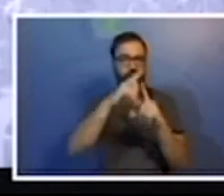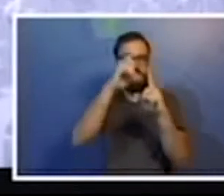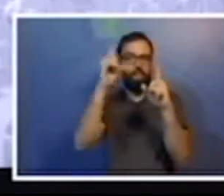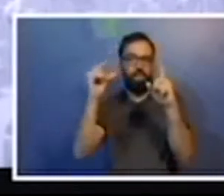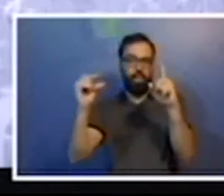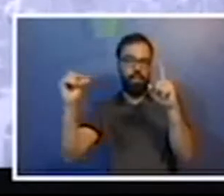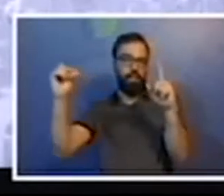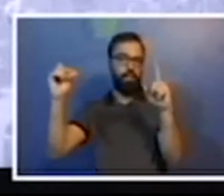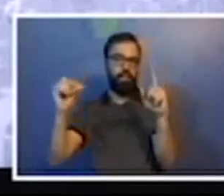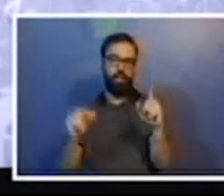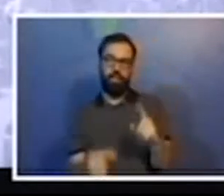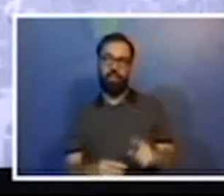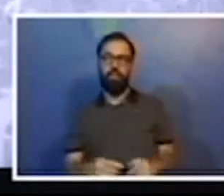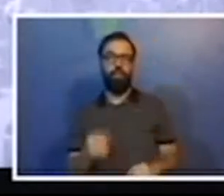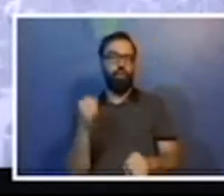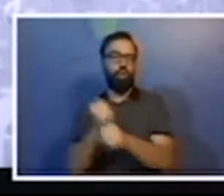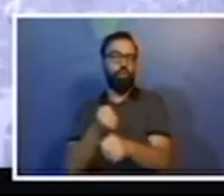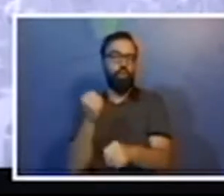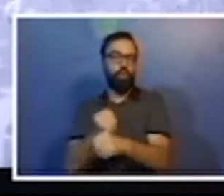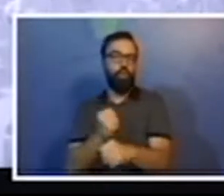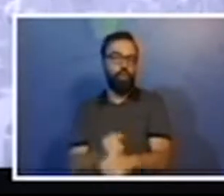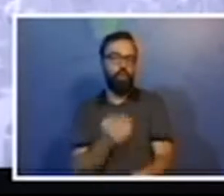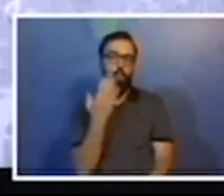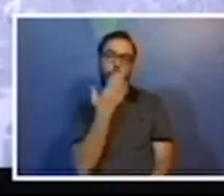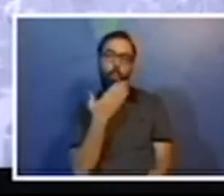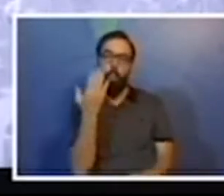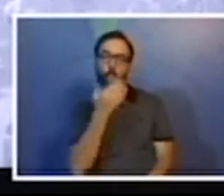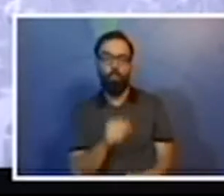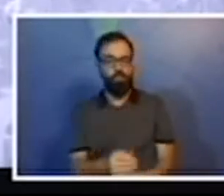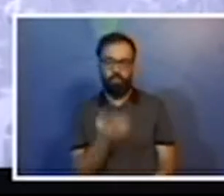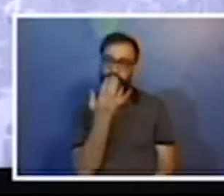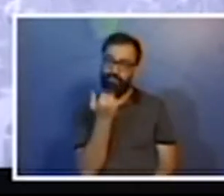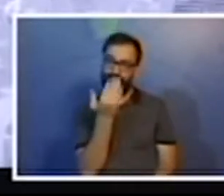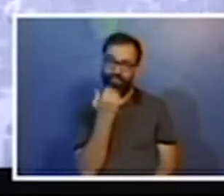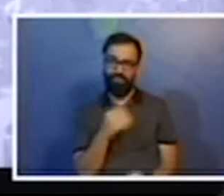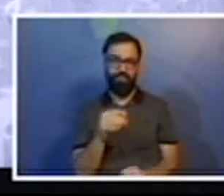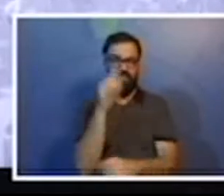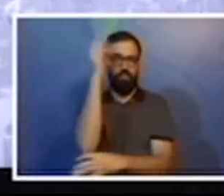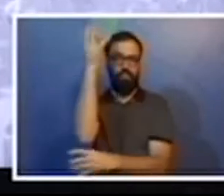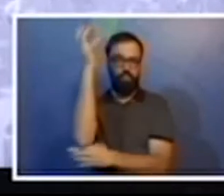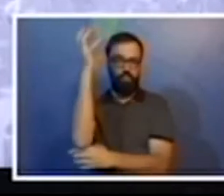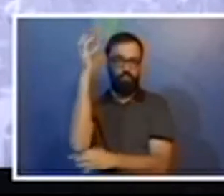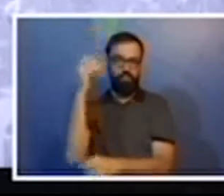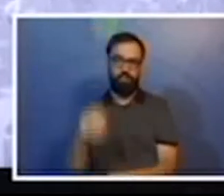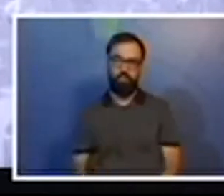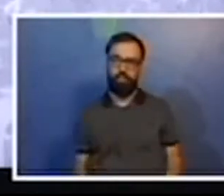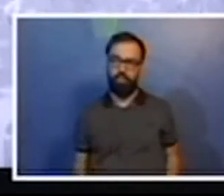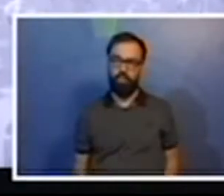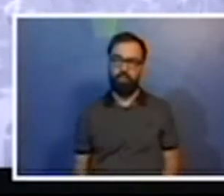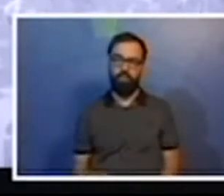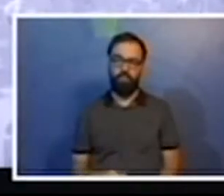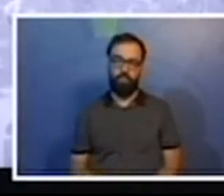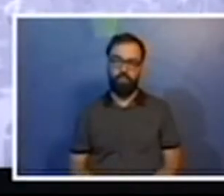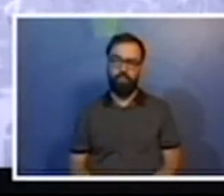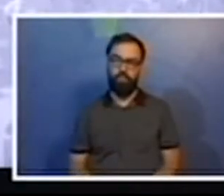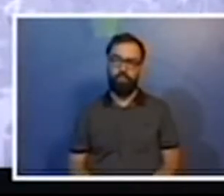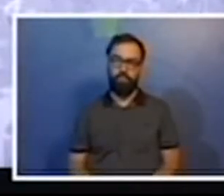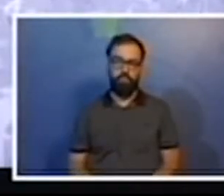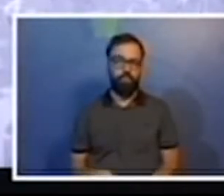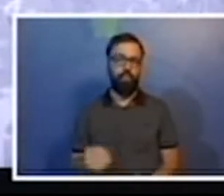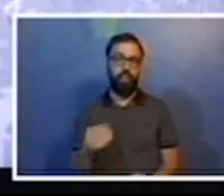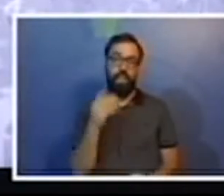ocorre a fotossíntese se fabrica o açúcar que a principal fonte de alimento das plantas e das os animais de um modo geral